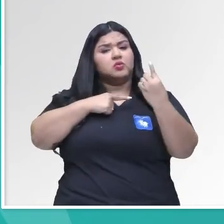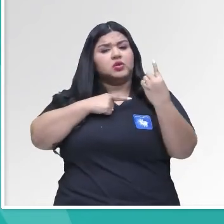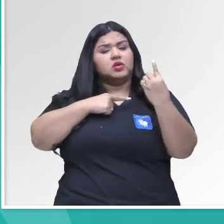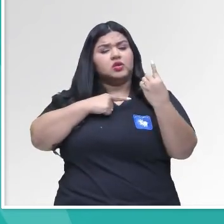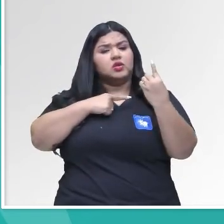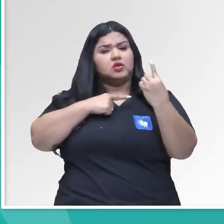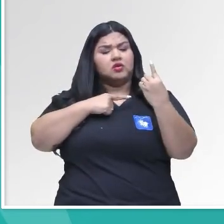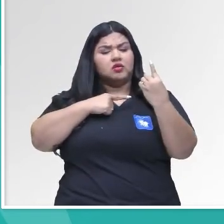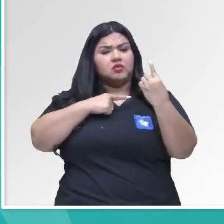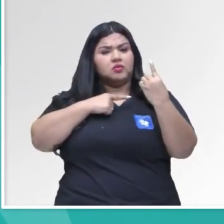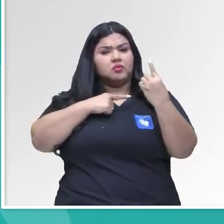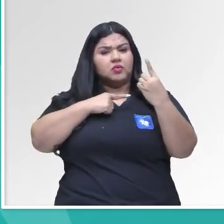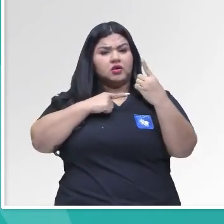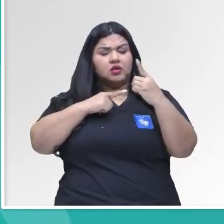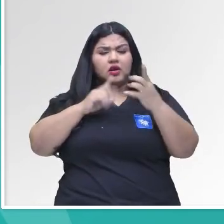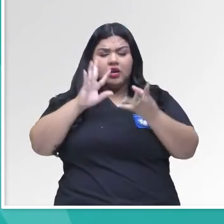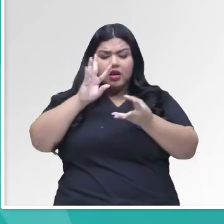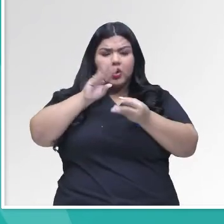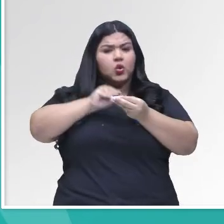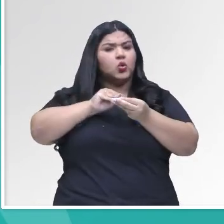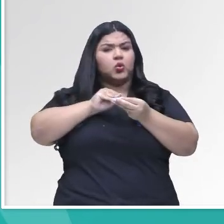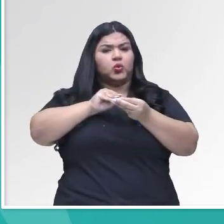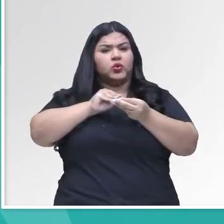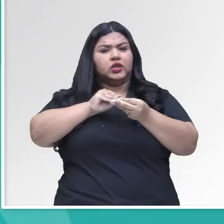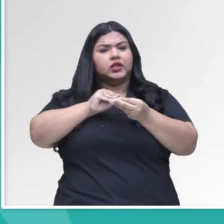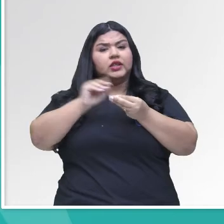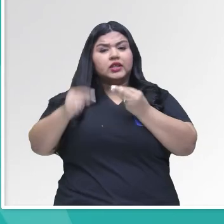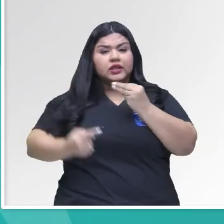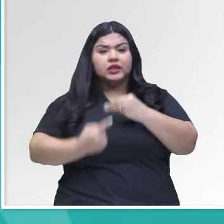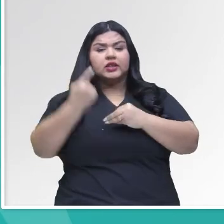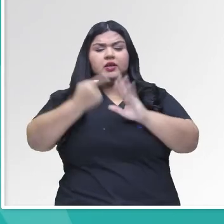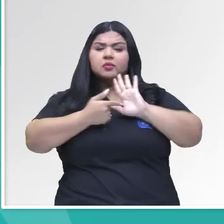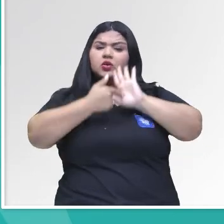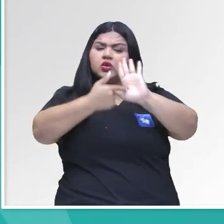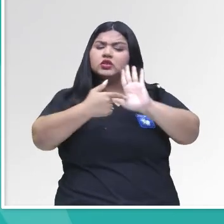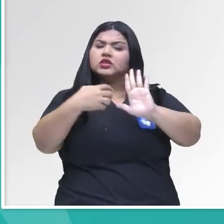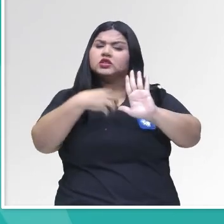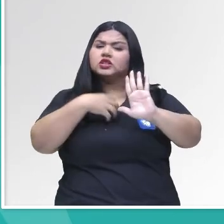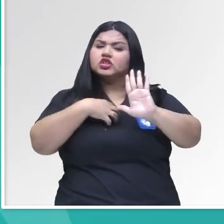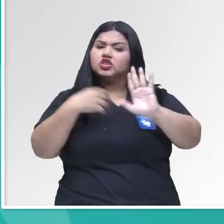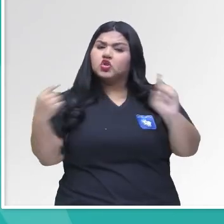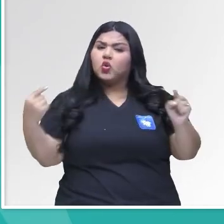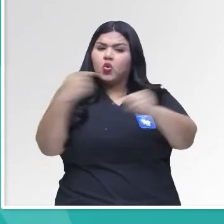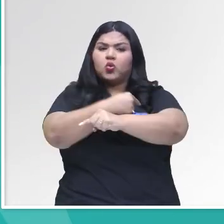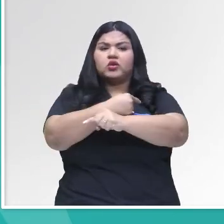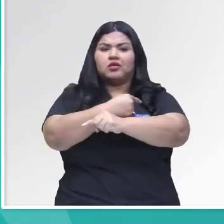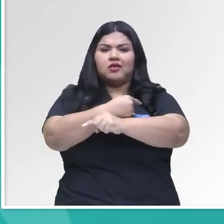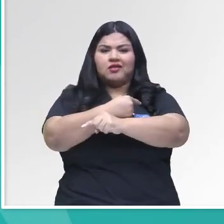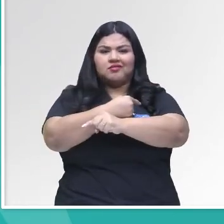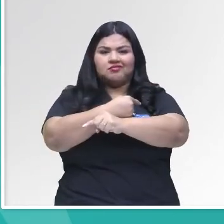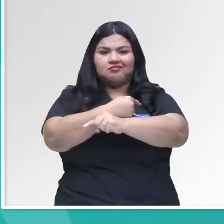conclui. Nós temos uma delas que indica um sentido contrário.